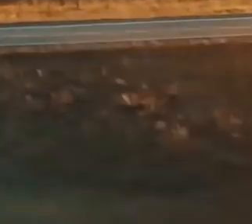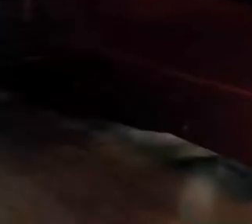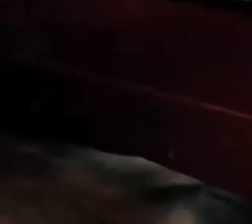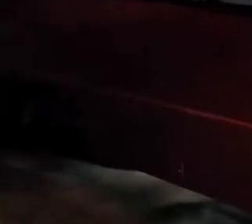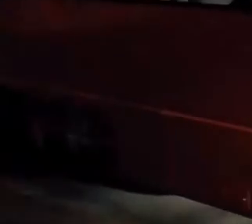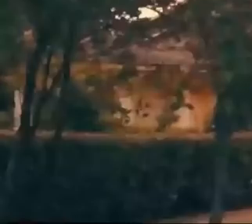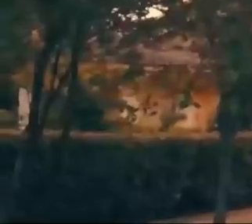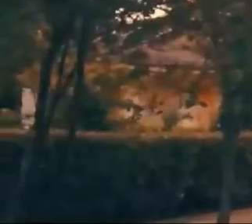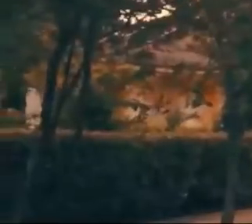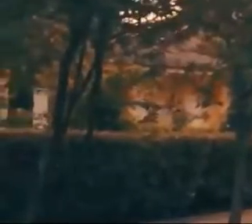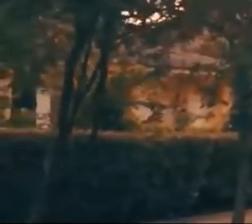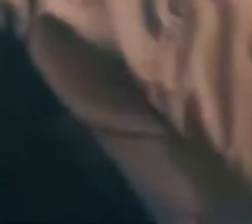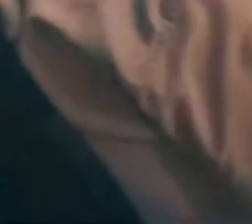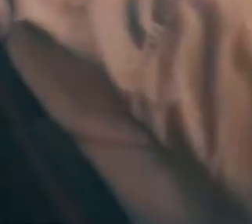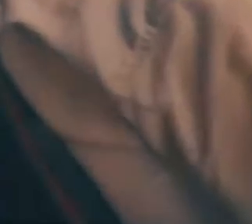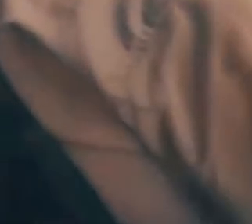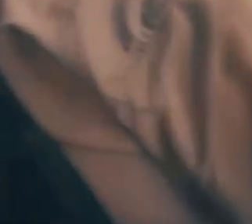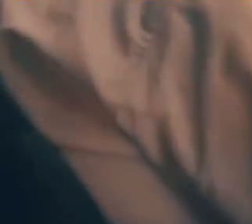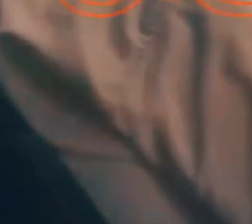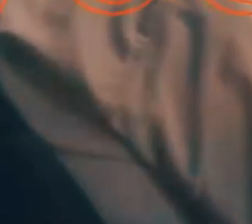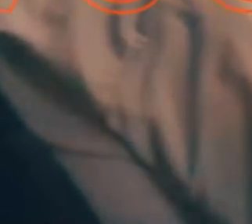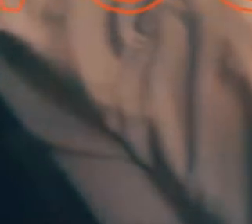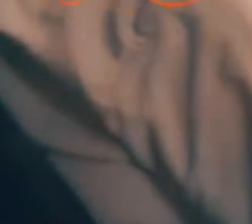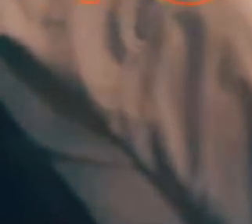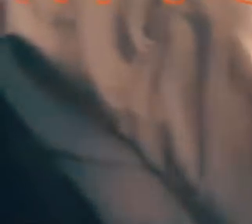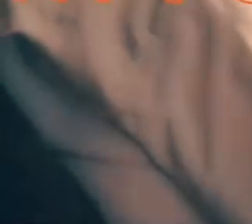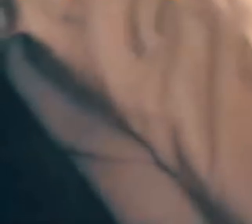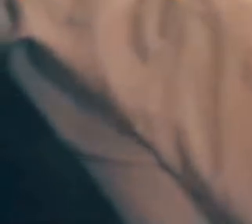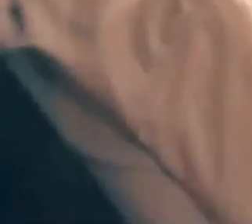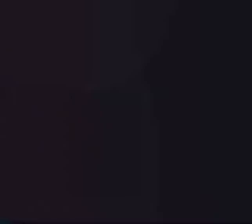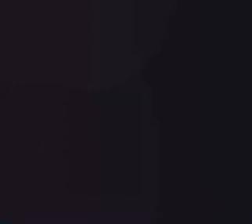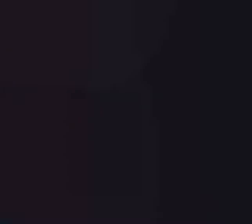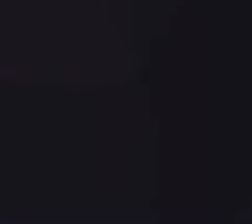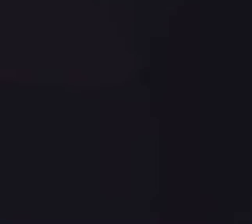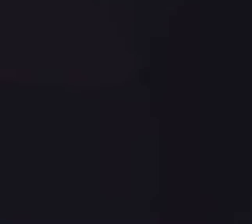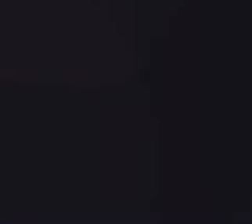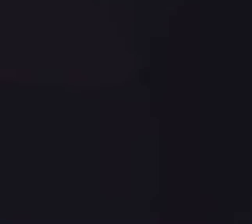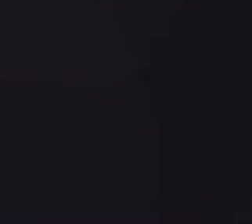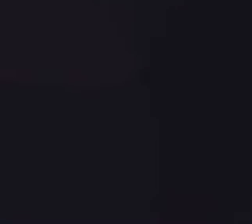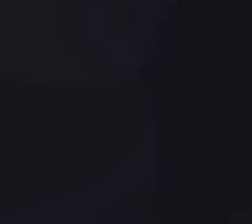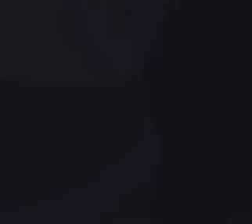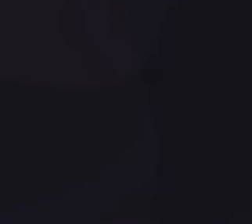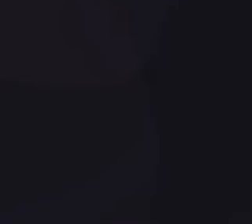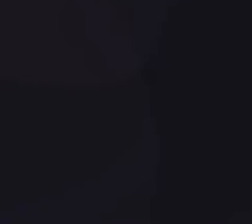anos, transformando o futuro da mobilidade com você e por você.